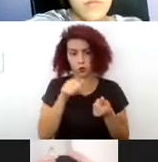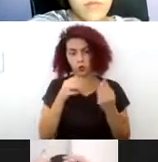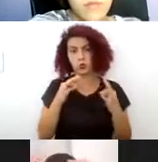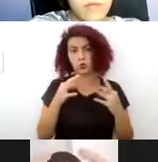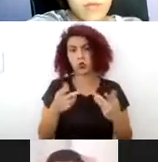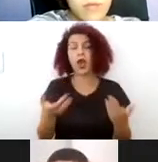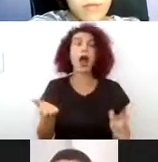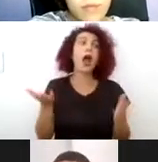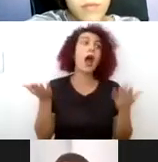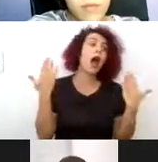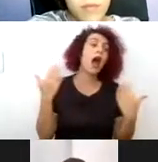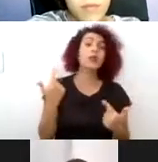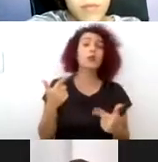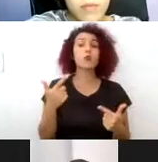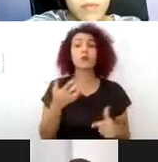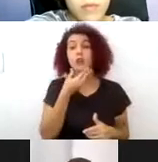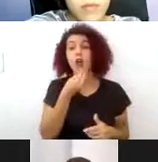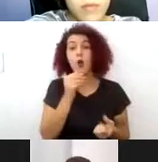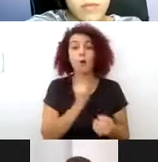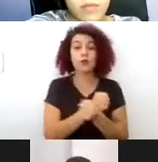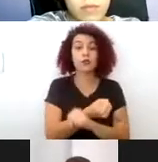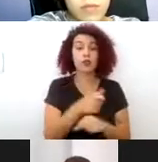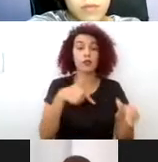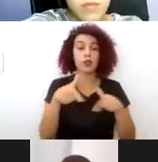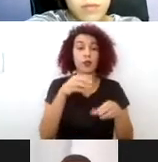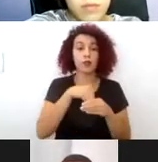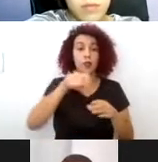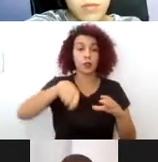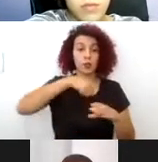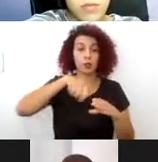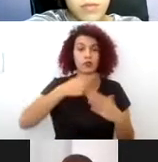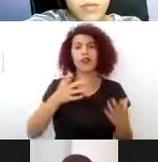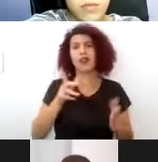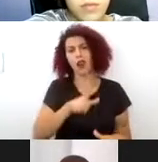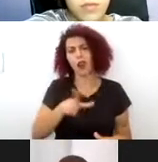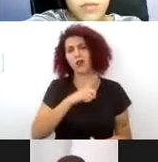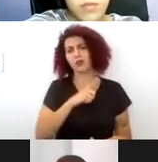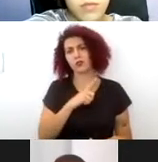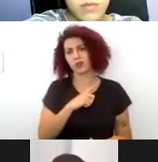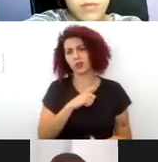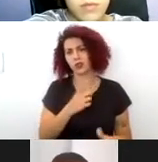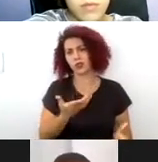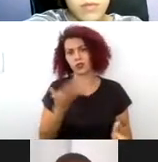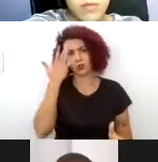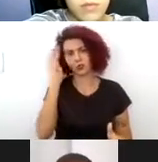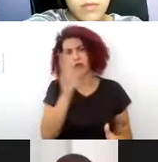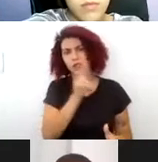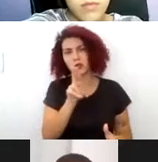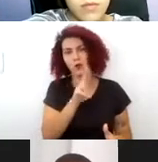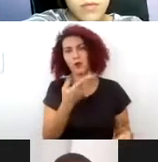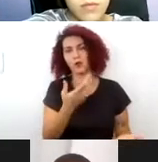a não existia então homem escravo trabalha na cozinha tudo existe a gente não consegue uma até a gente não sabe quem é gente não tem o nome identidade